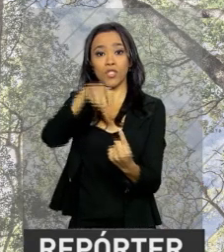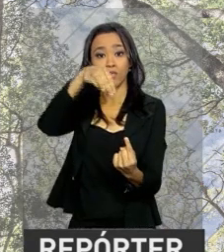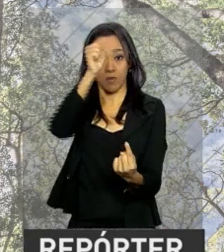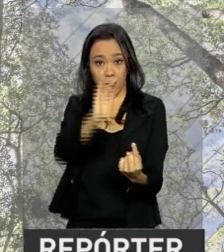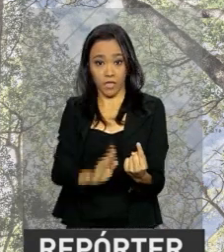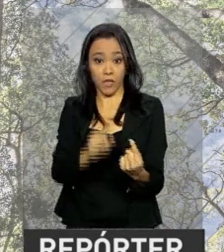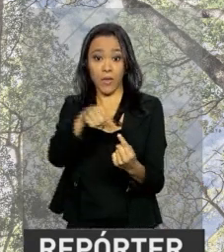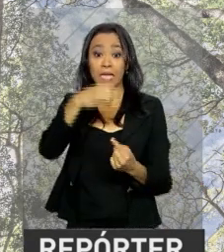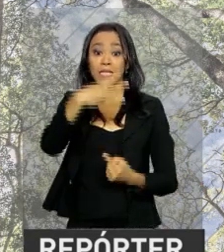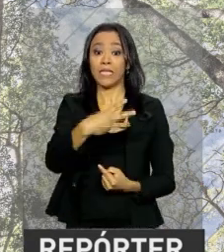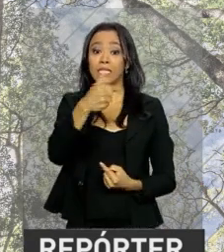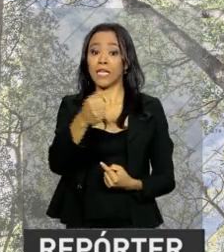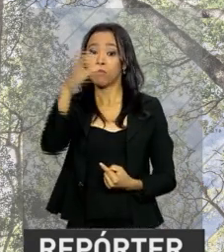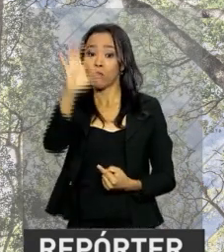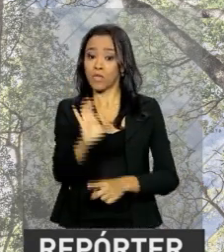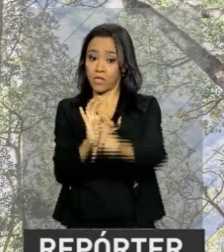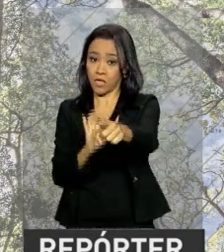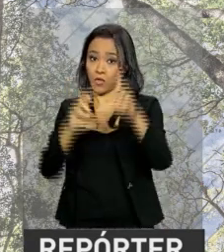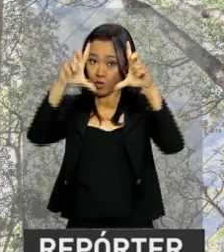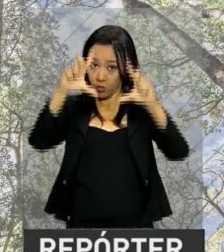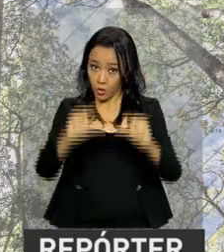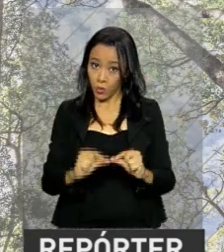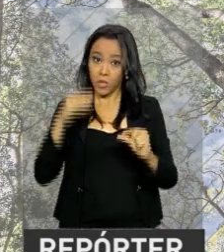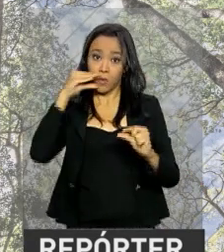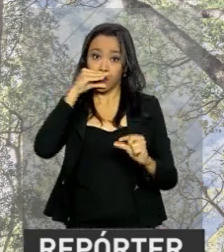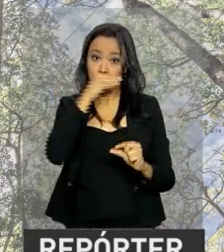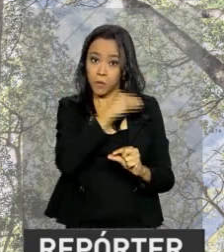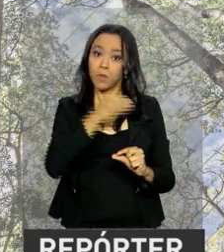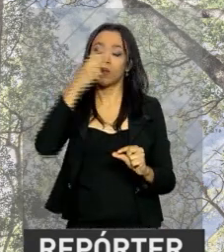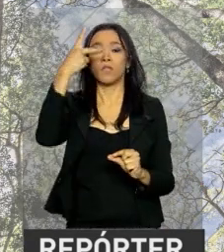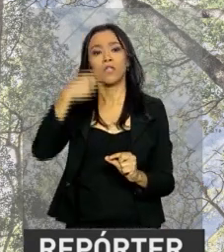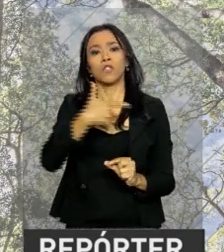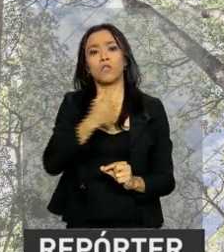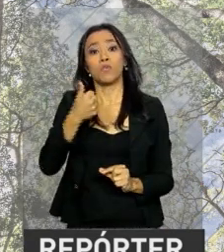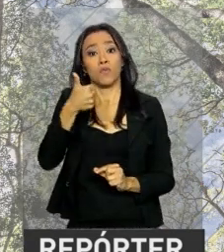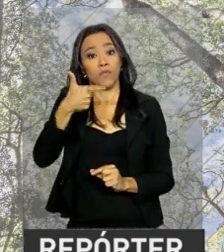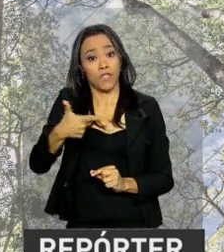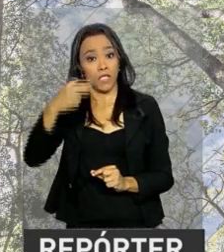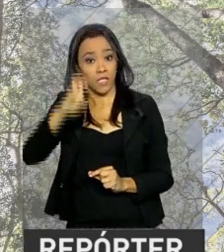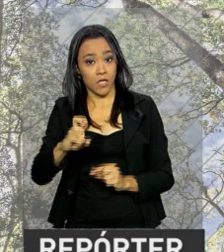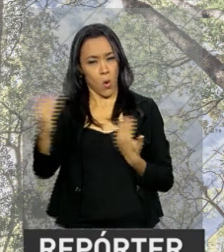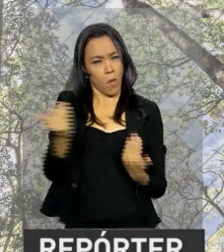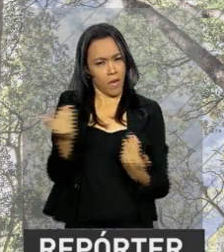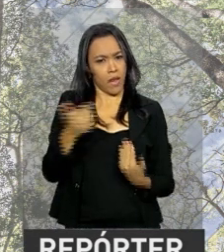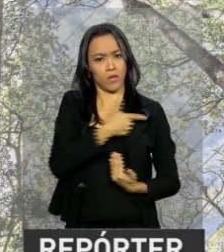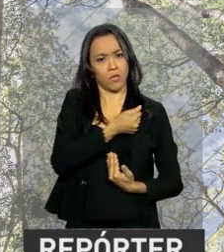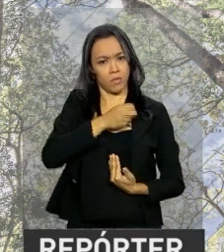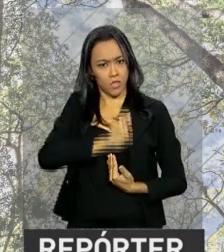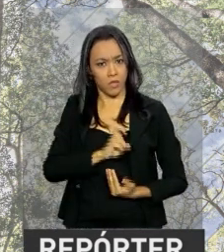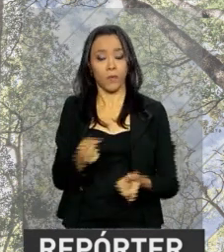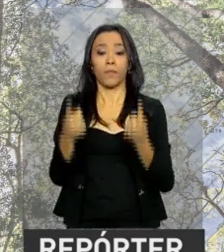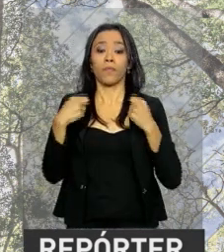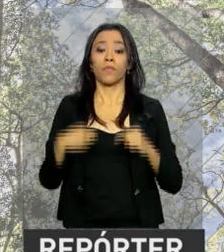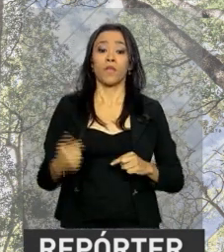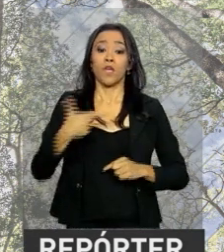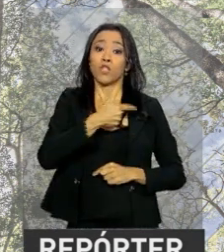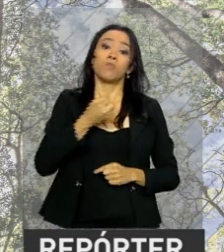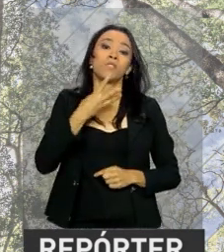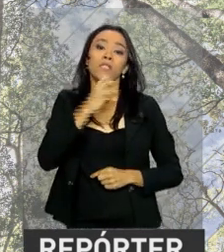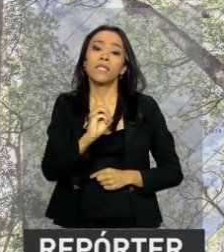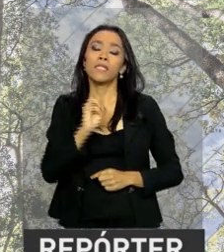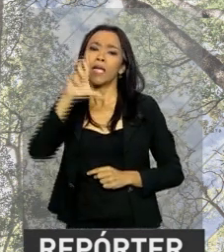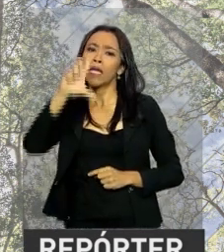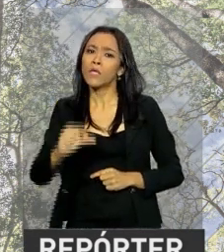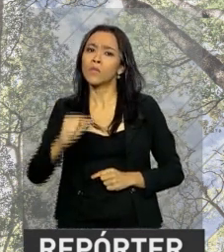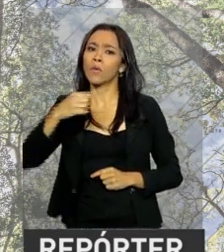em 37% a emissão de gases de efeito estufa em 2025, se comparado a 2005. Já em 2030, a redução deve